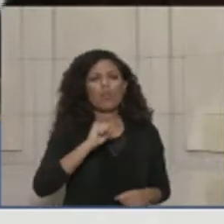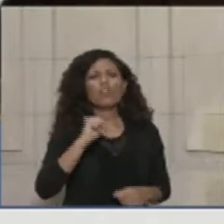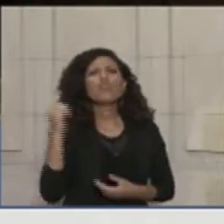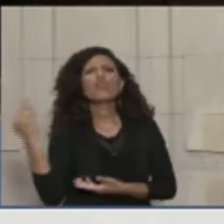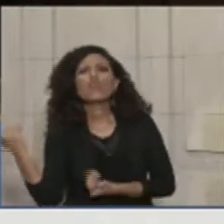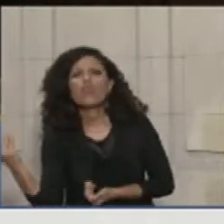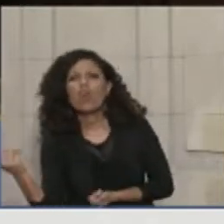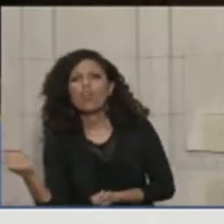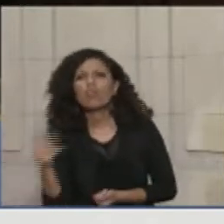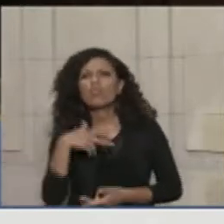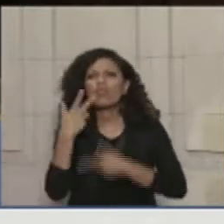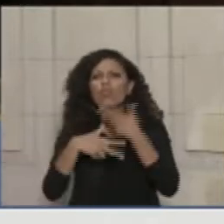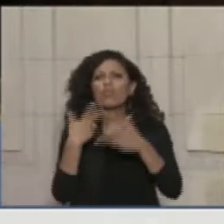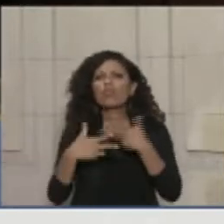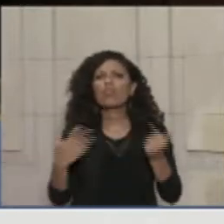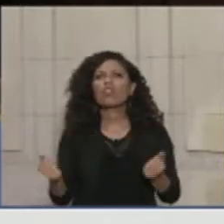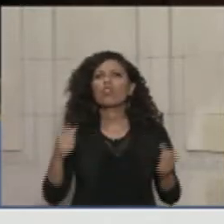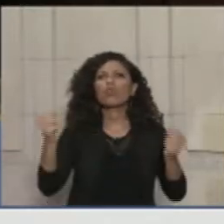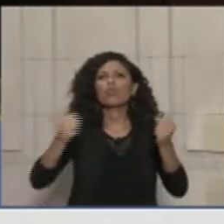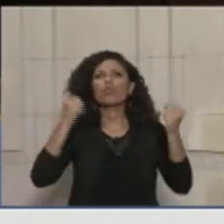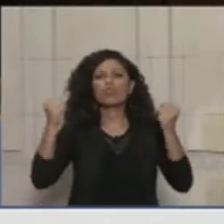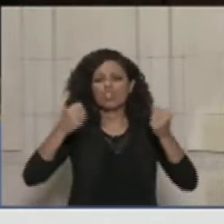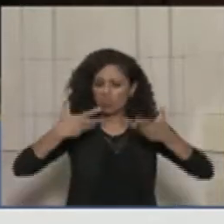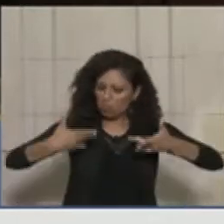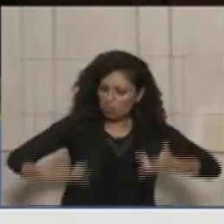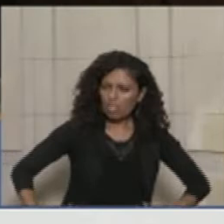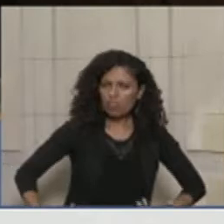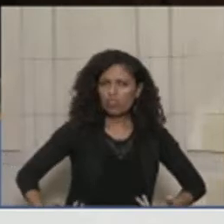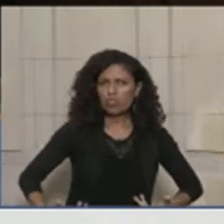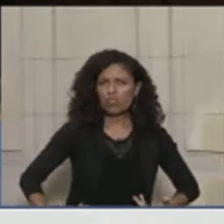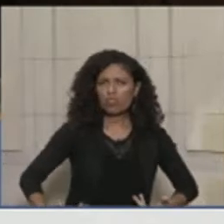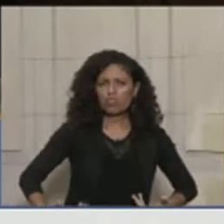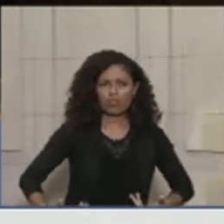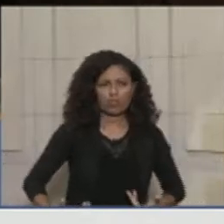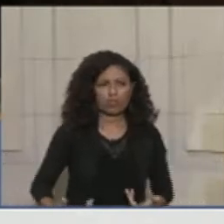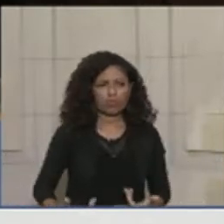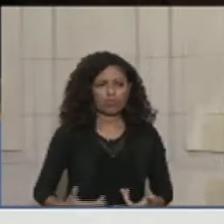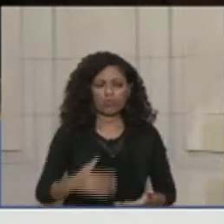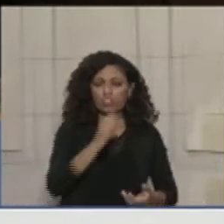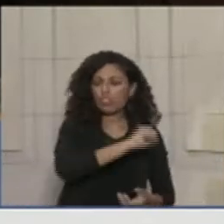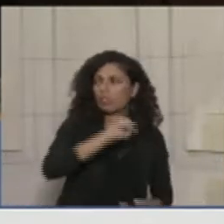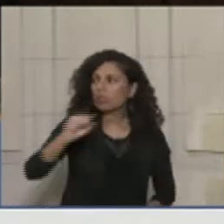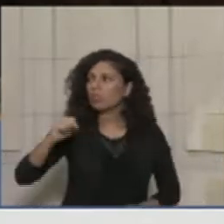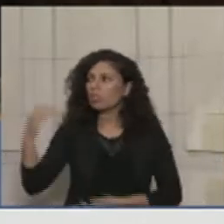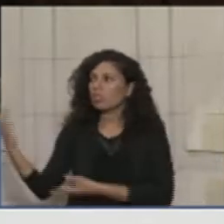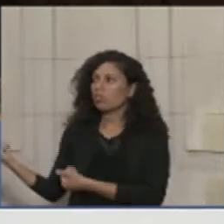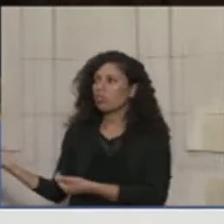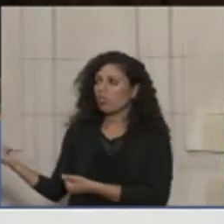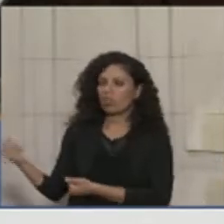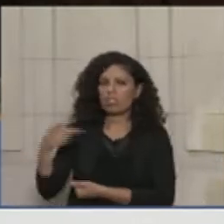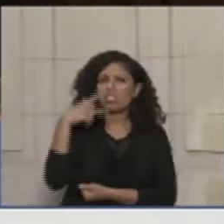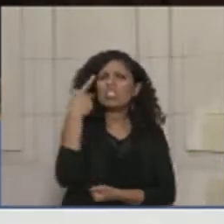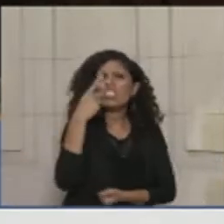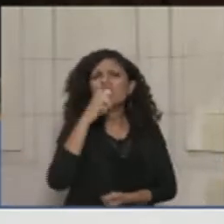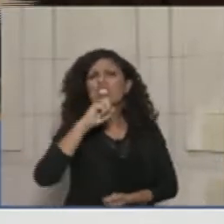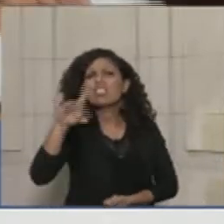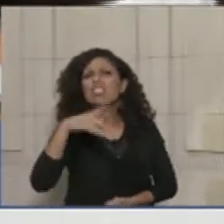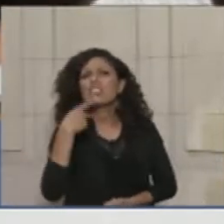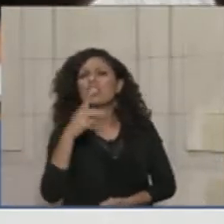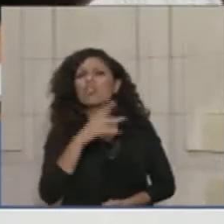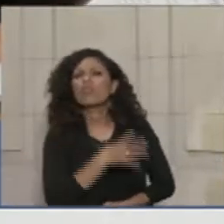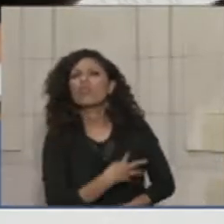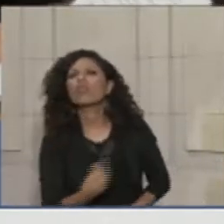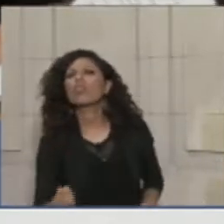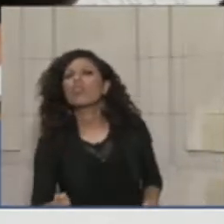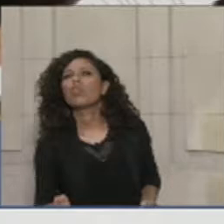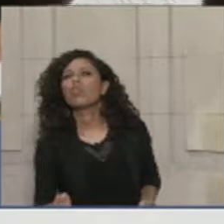velhos no poder são os jovens no caixão, que mataram um estudante, e se fosse o seu filho, porque parece